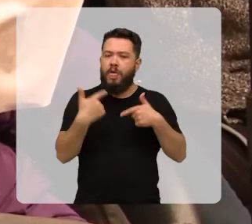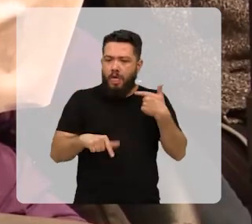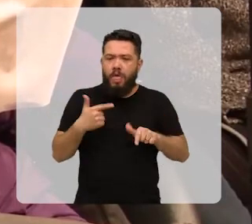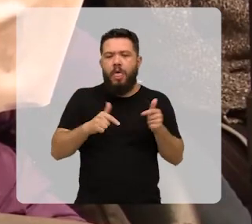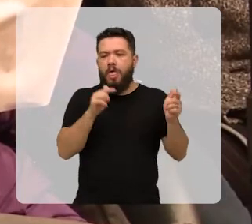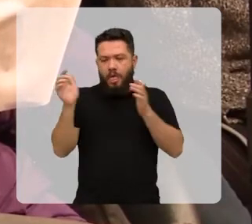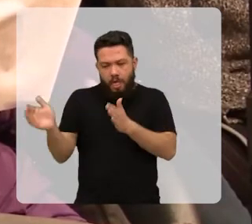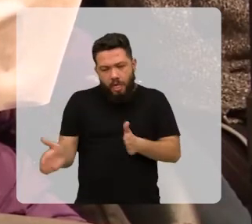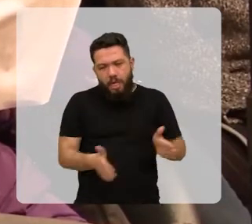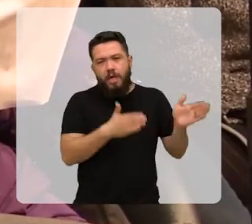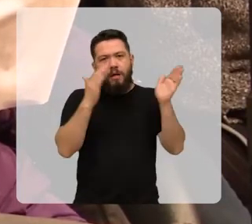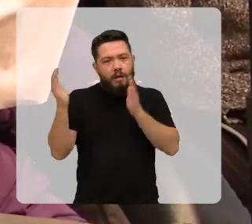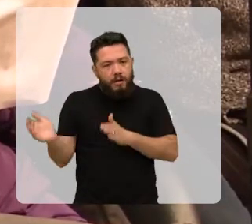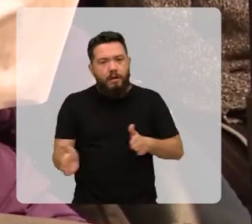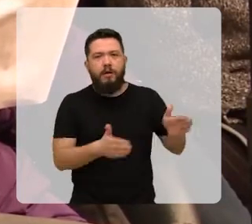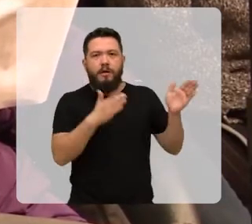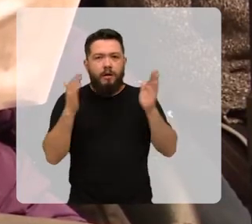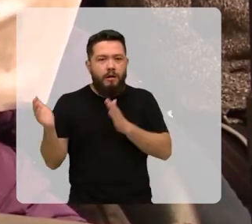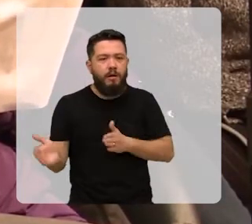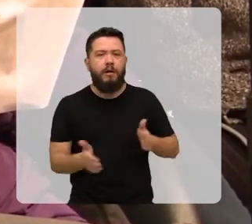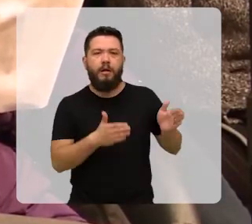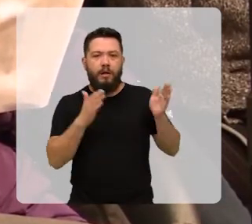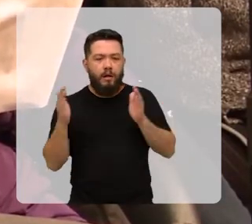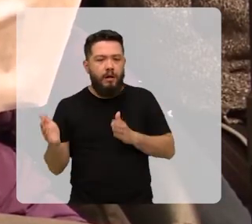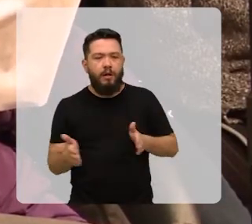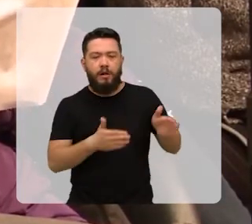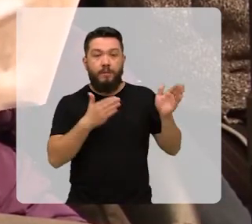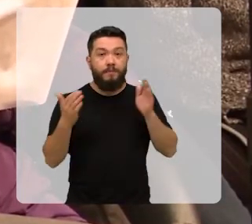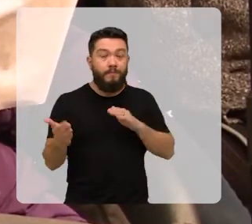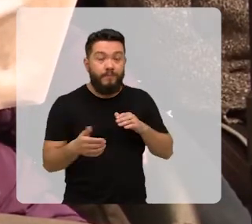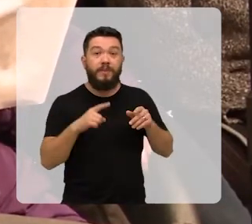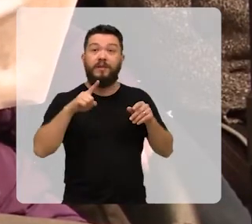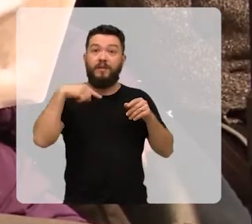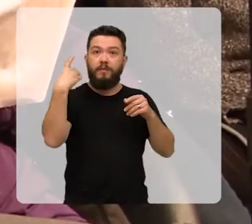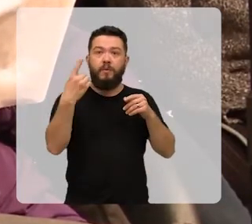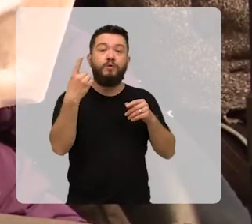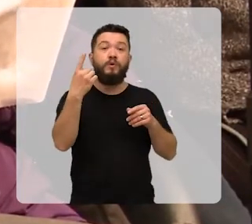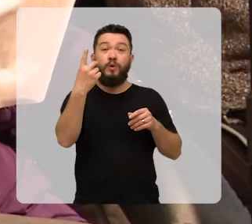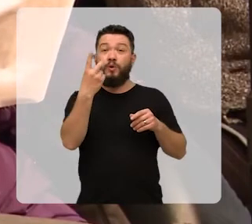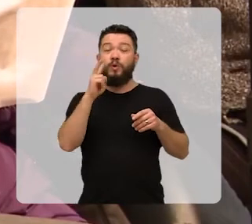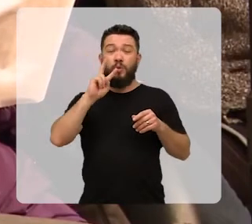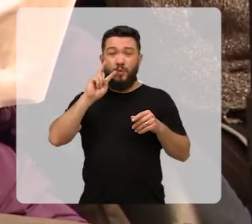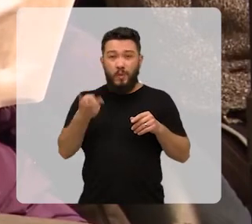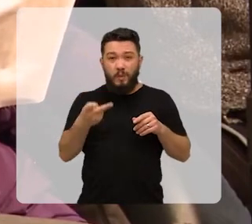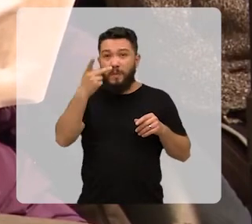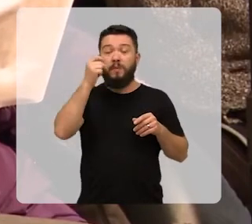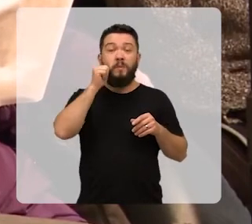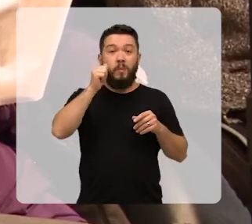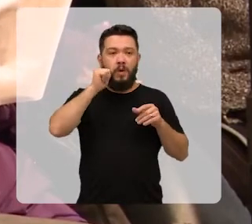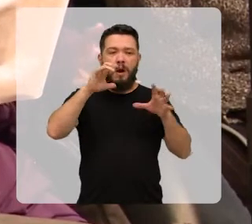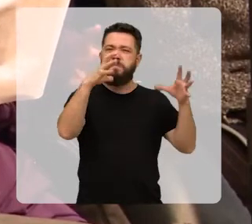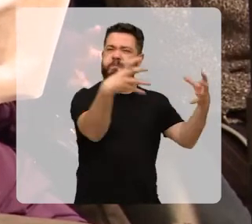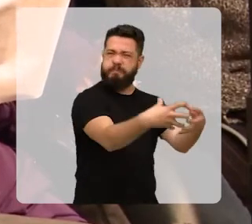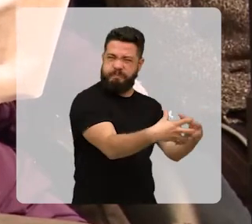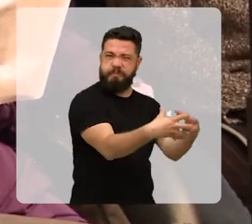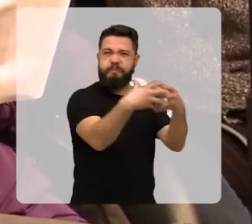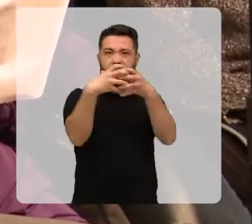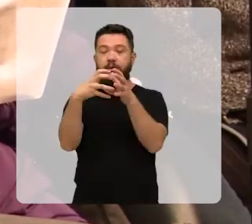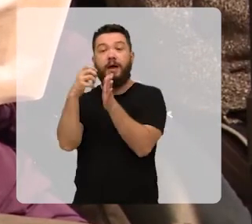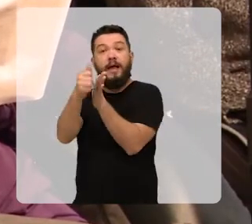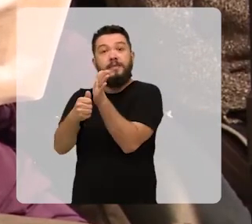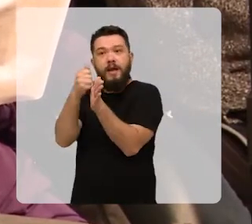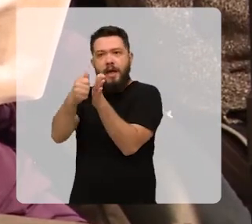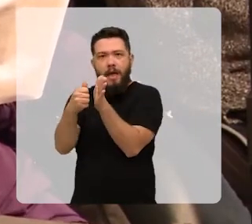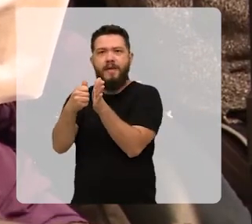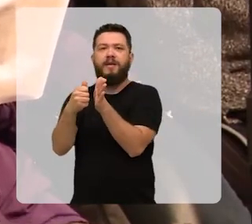levada com mais de 2 mil mulheres num trem sem destino que andou 12